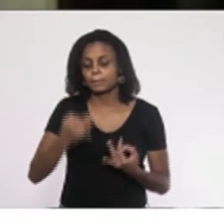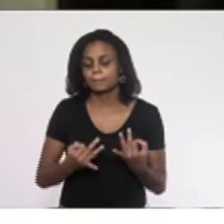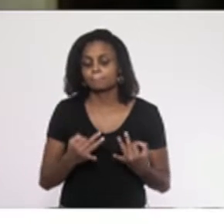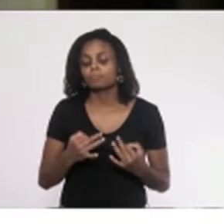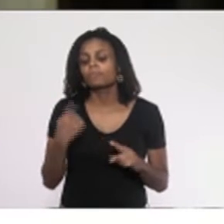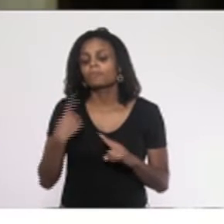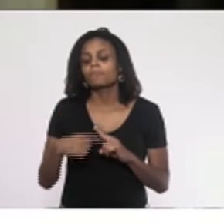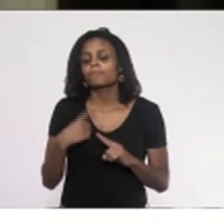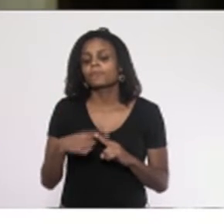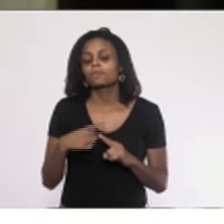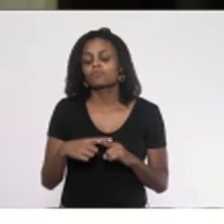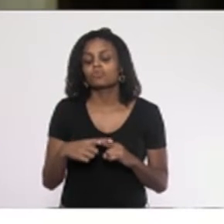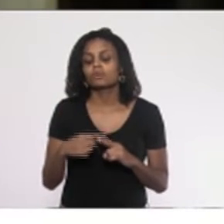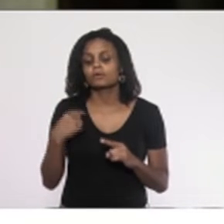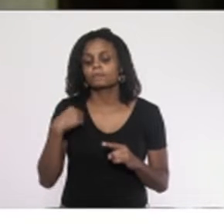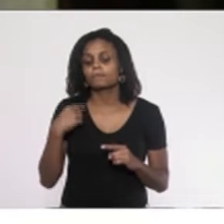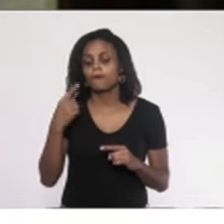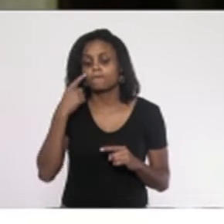Porque eu fico